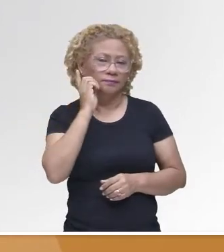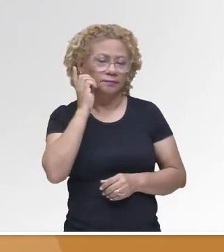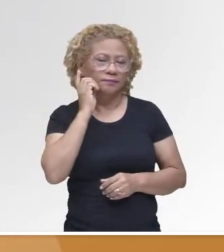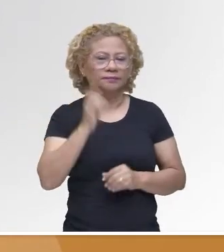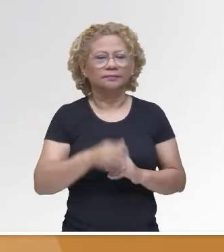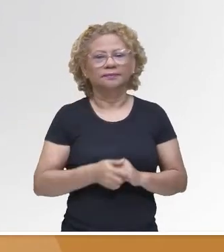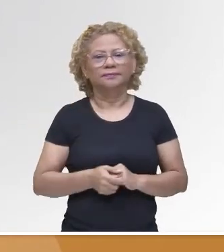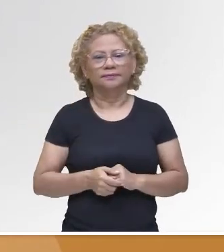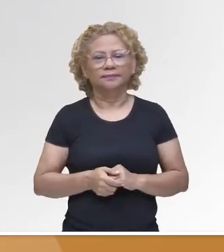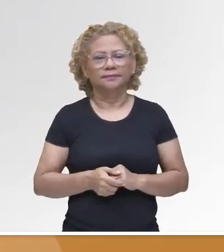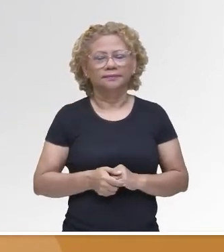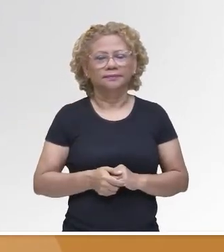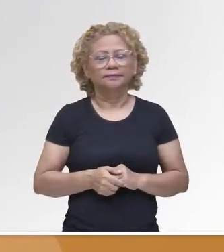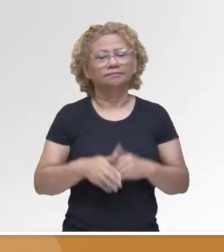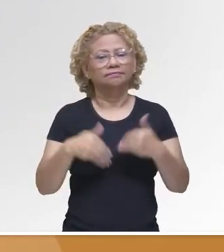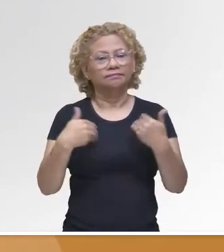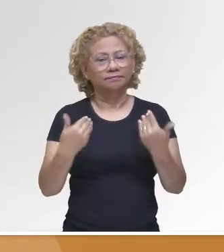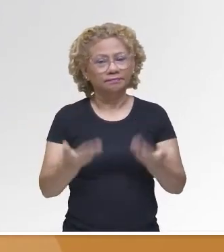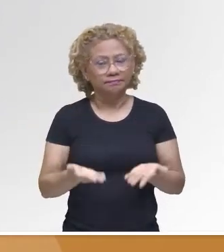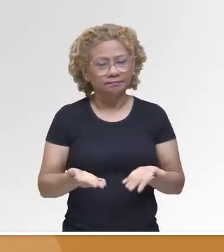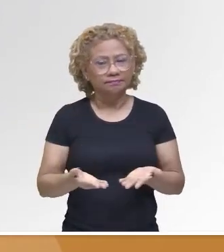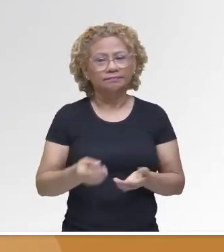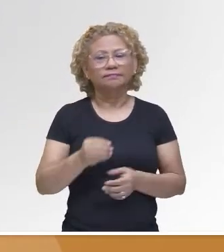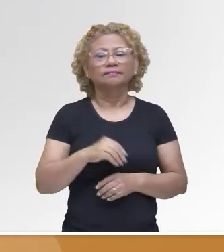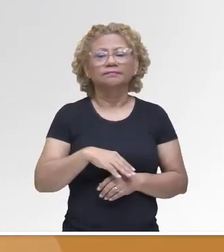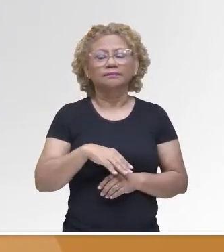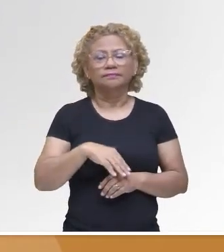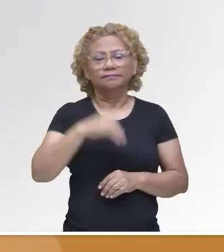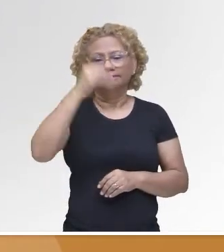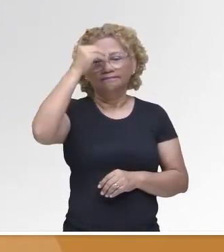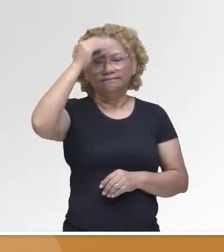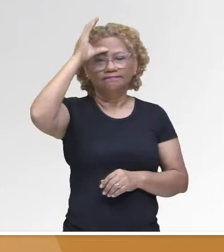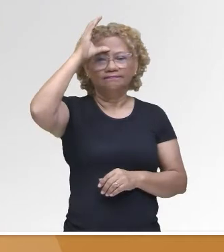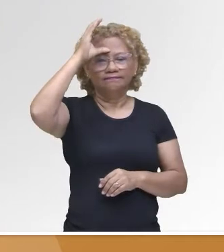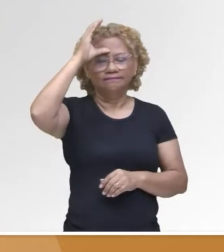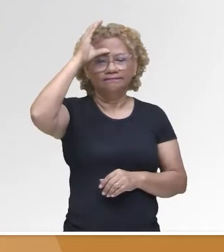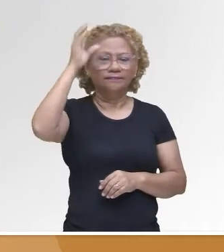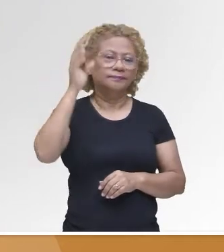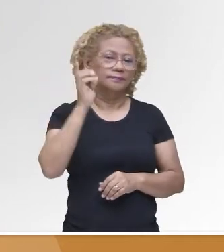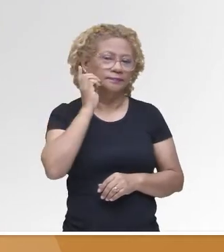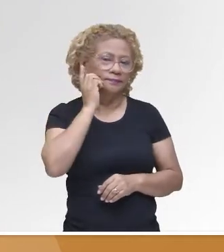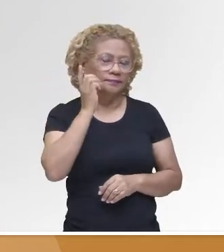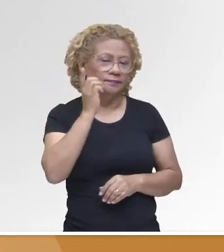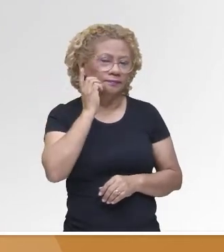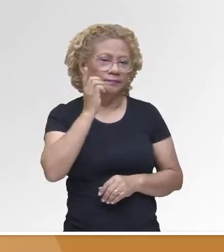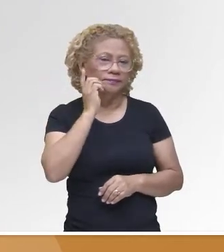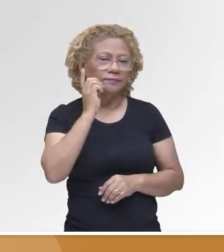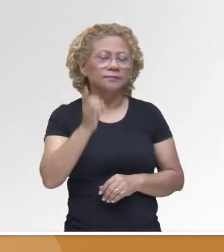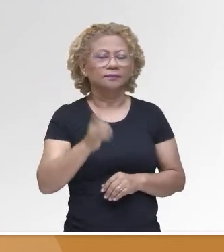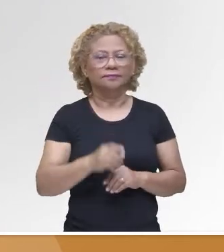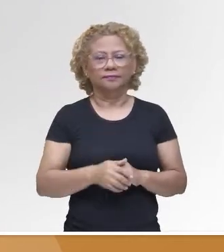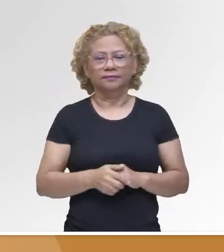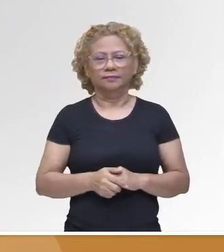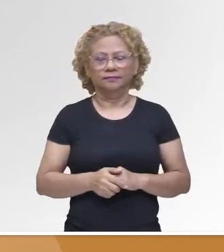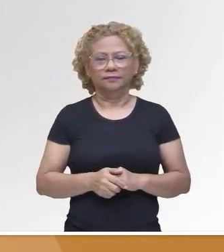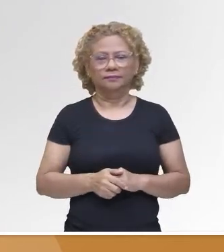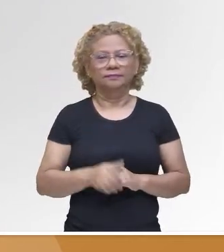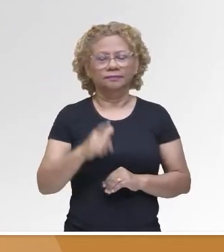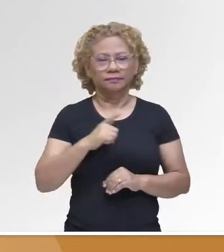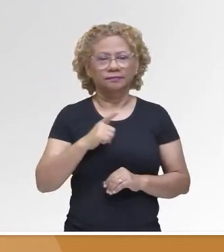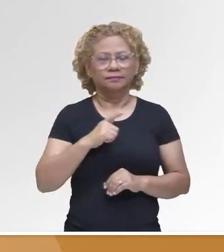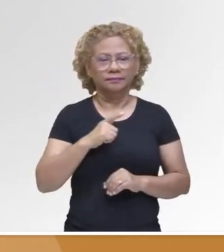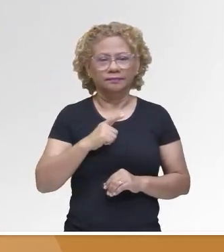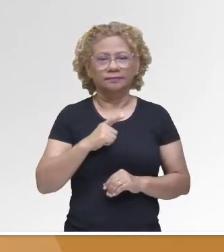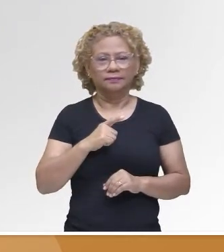E aí o senso comum, vocês viram que ele tem alguma especificidade, Que é o seu caráter